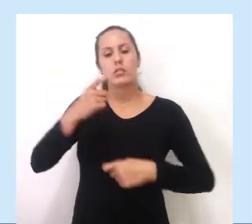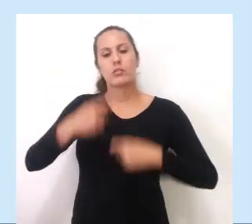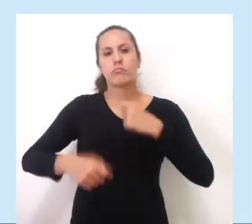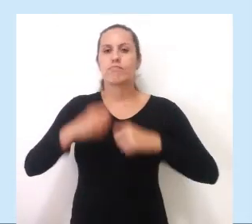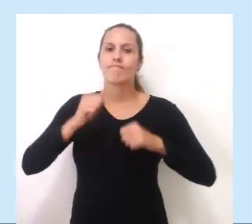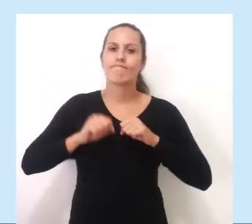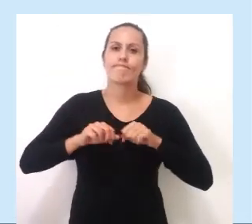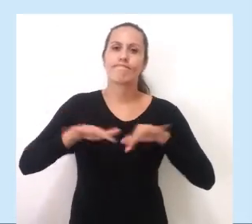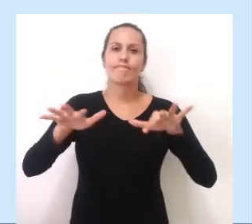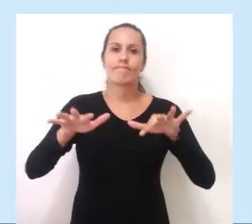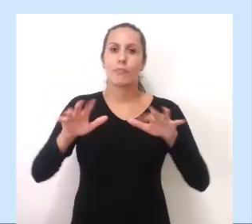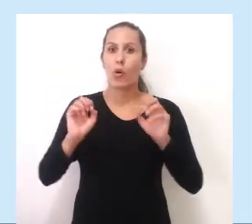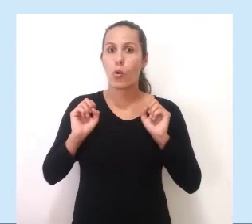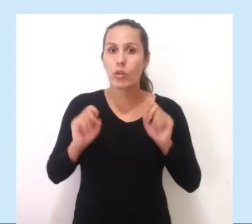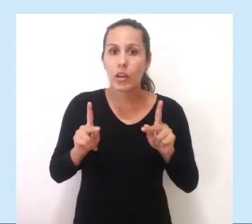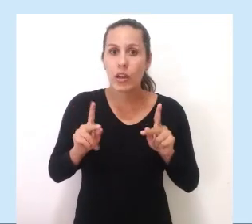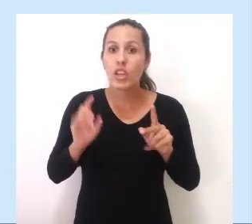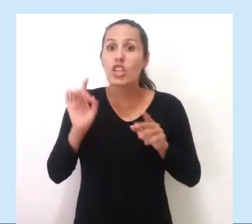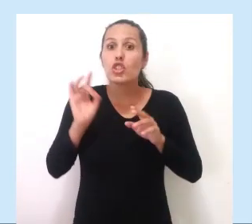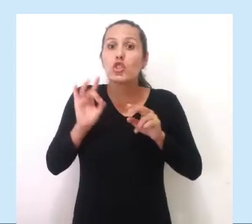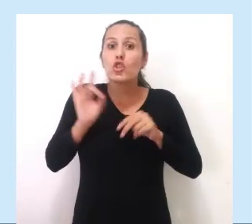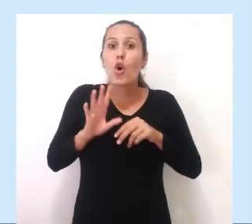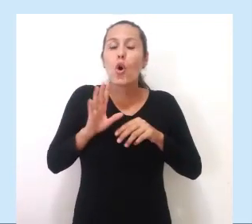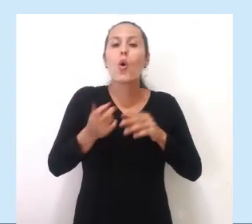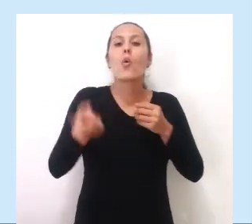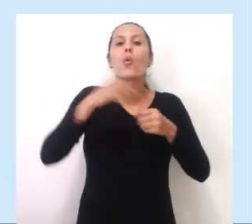evita doença sexualmente transmissível,